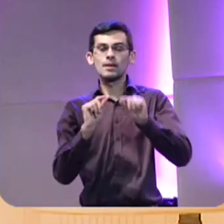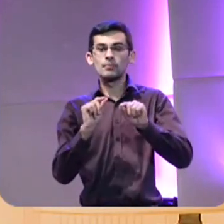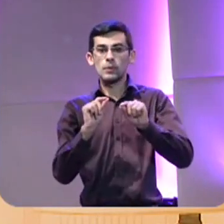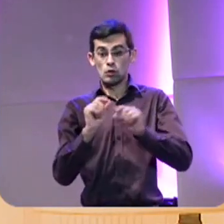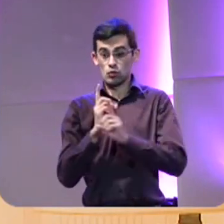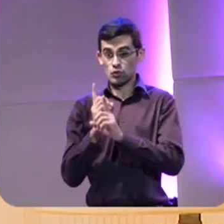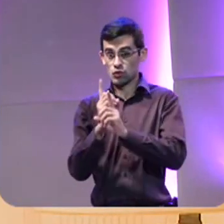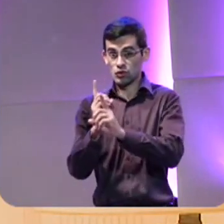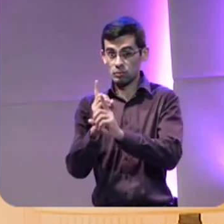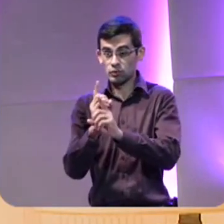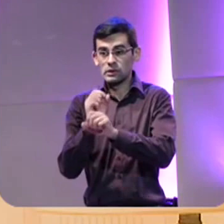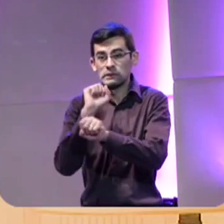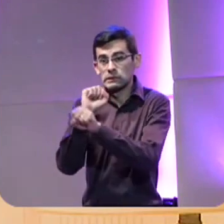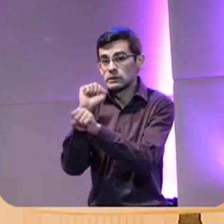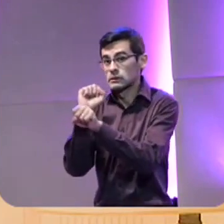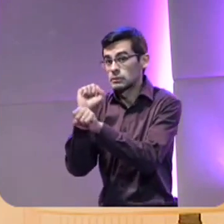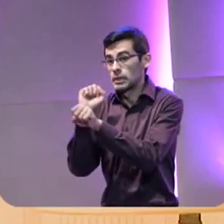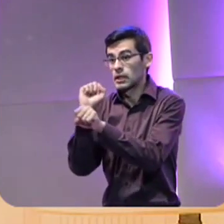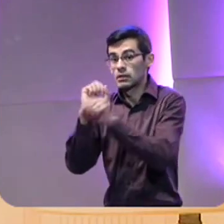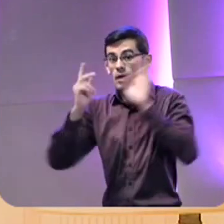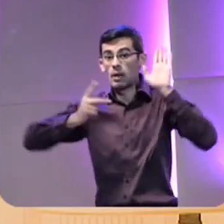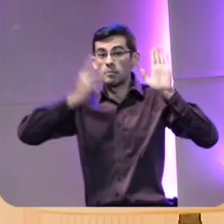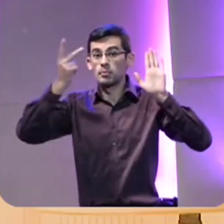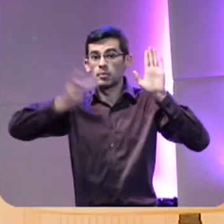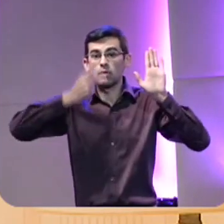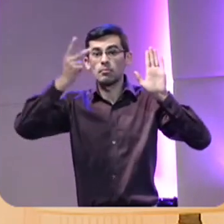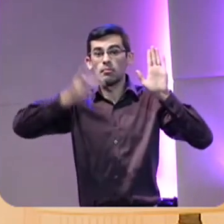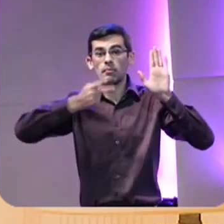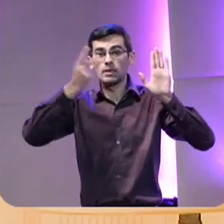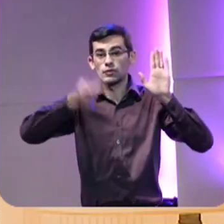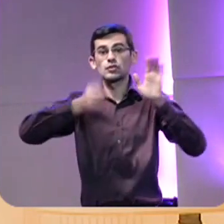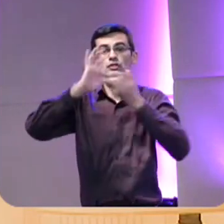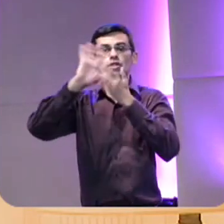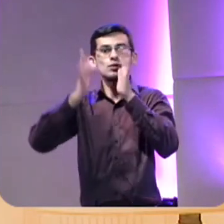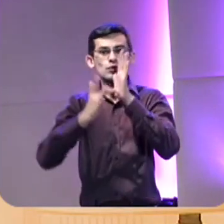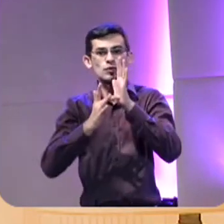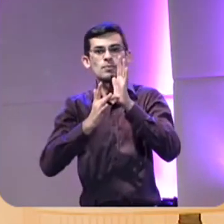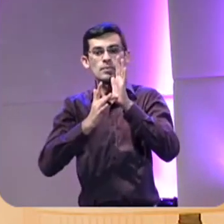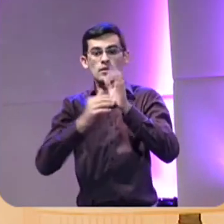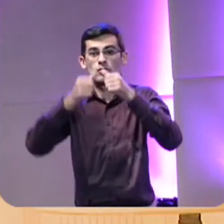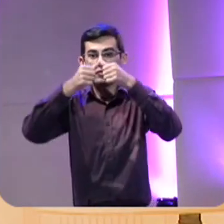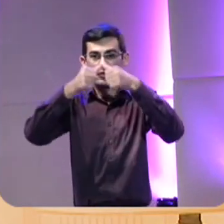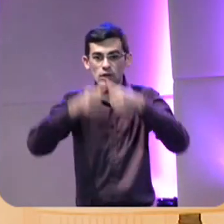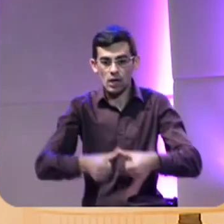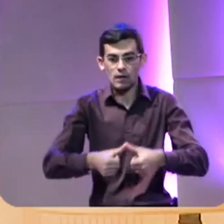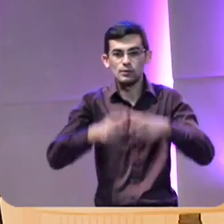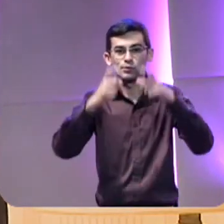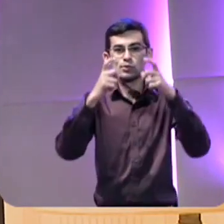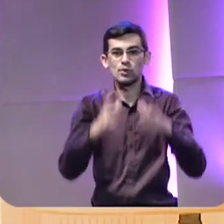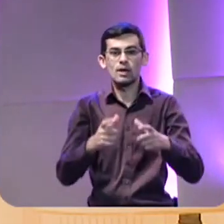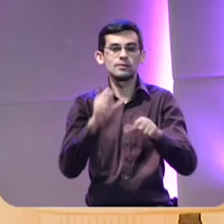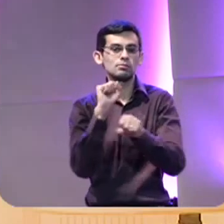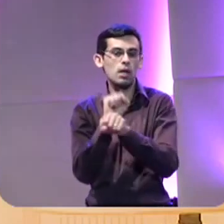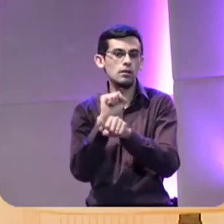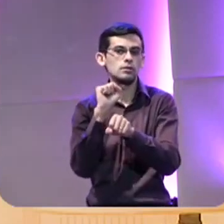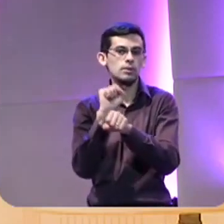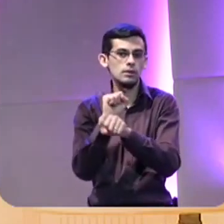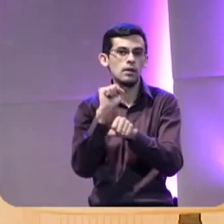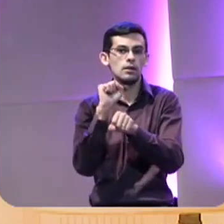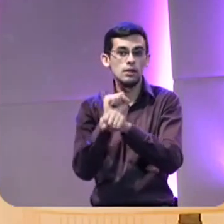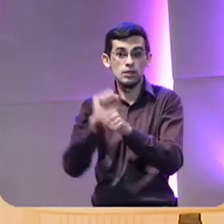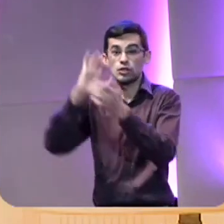eles estavam aguardando a promessa, havia uma promessa de Jesus que eles deveriam permanecer naquele lugar, que ele